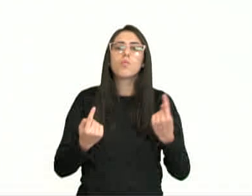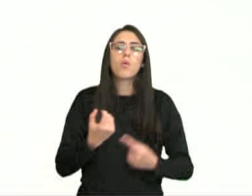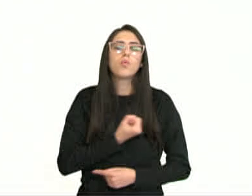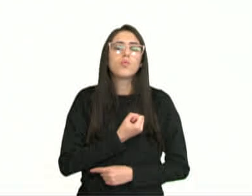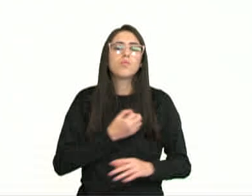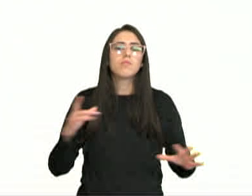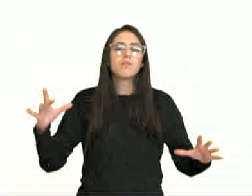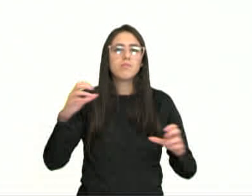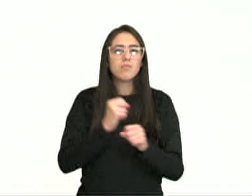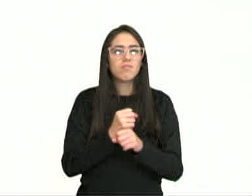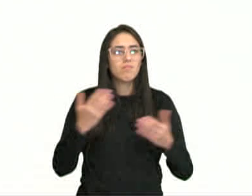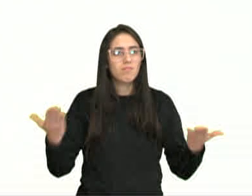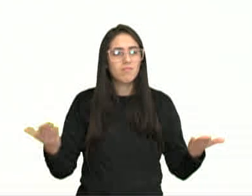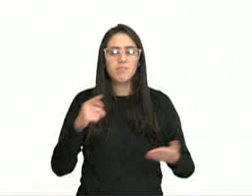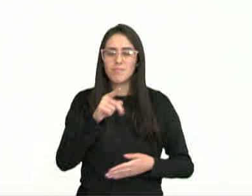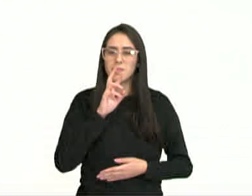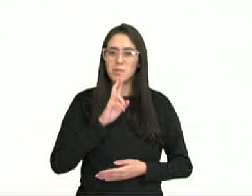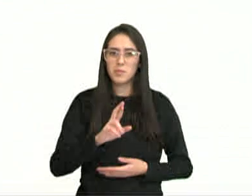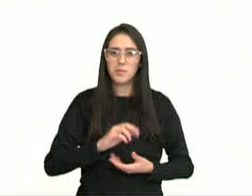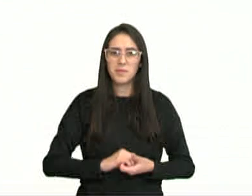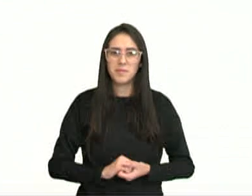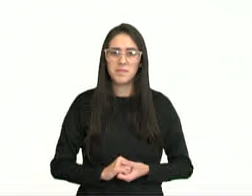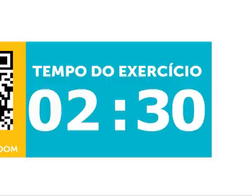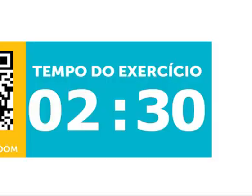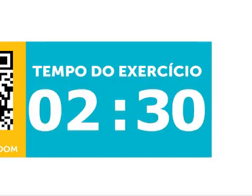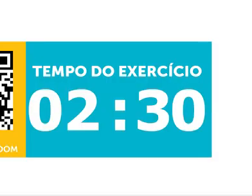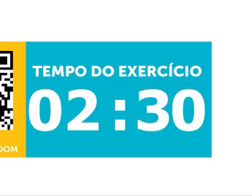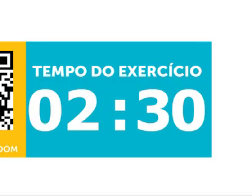energéticos para o ítrio? Agora é com vocês.